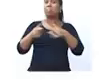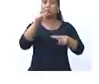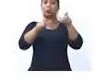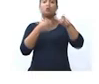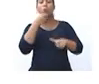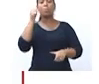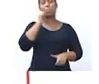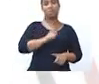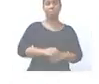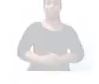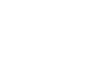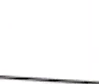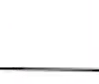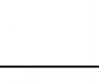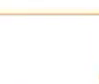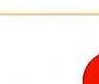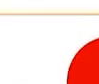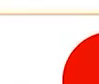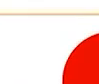gênero.